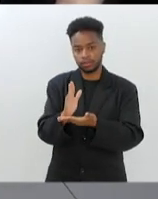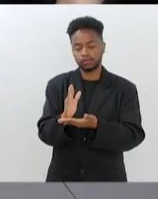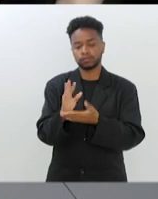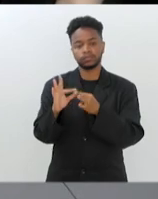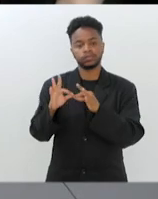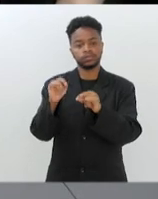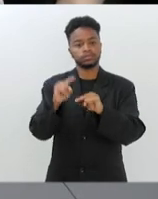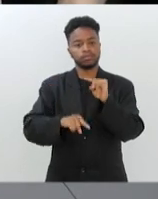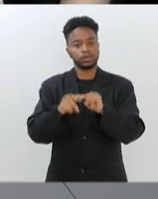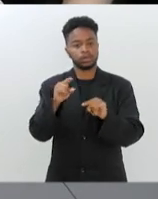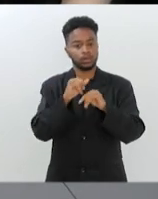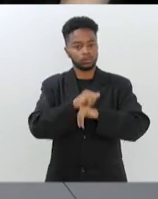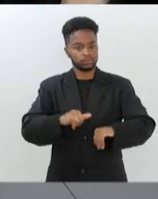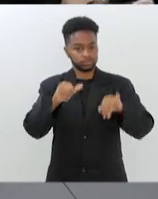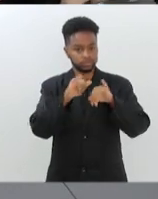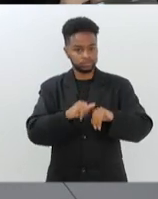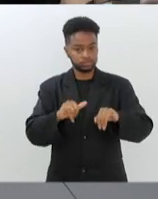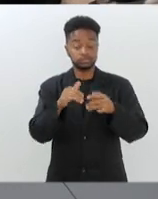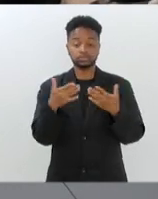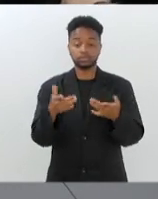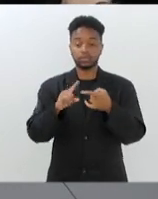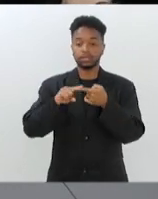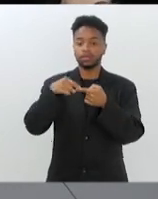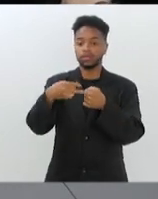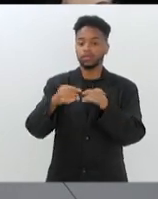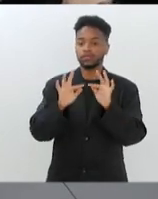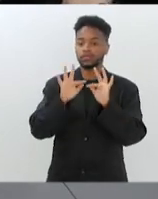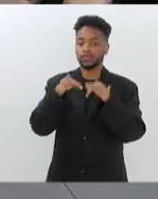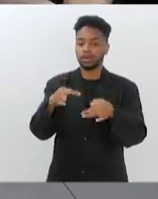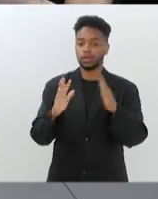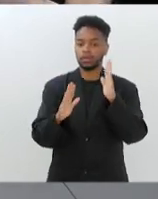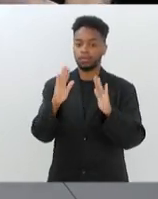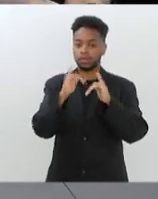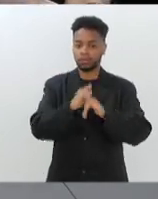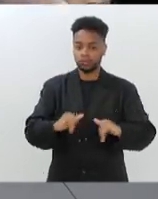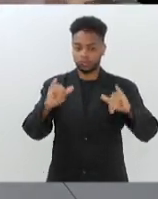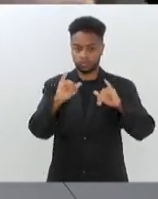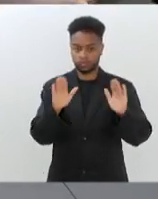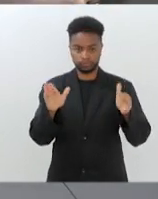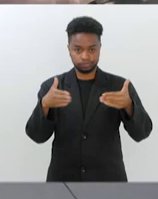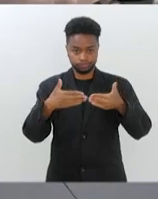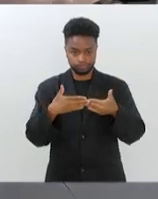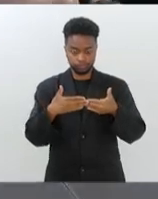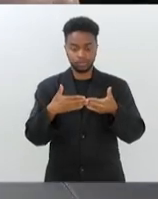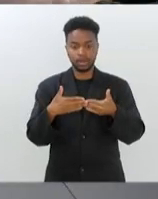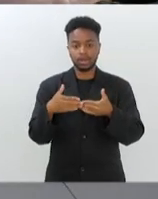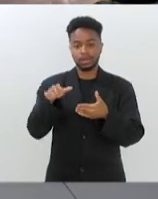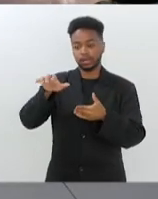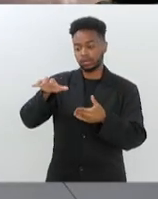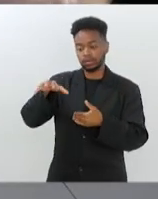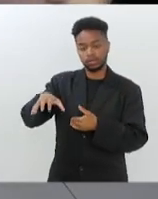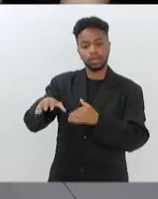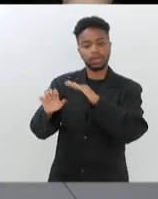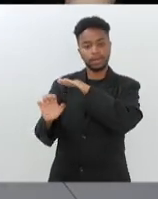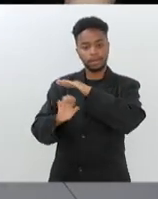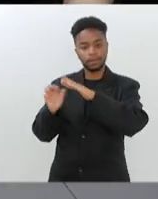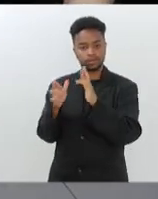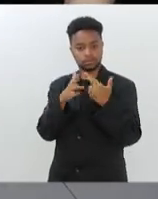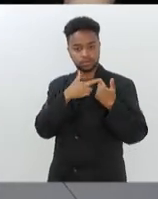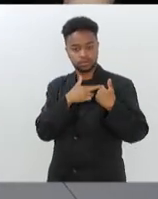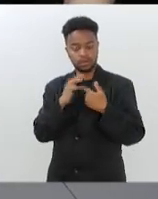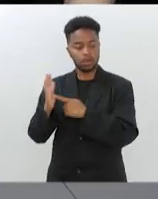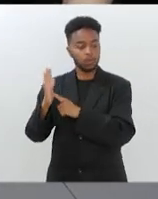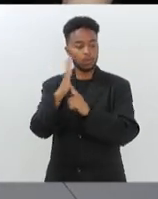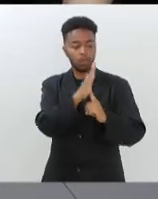peças publicitárias e ao fim da veiculação da campanha essa agência que tá tocando esse projeto apresenta a